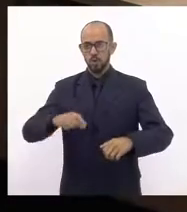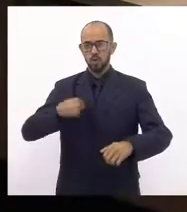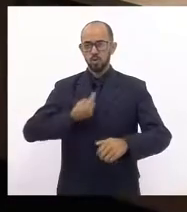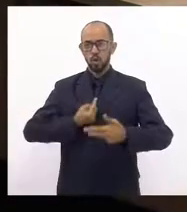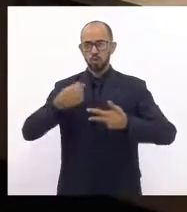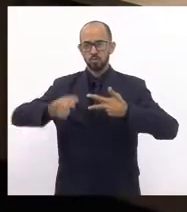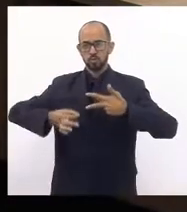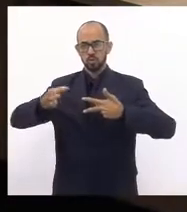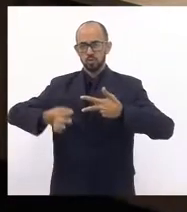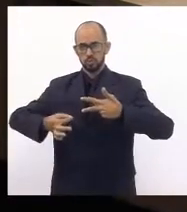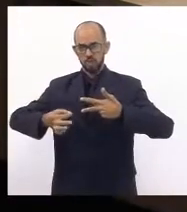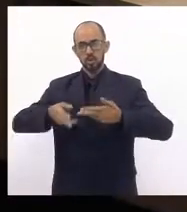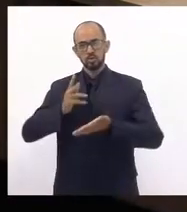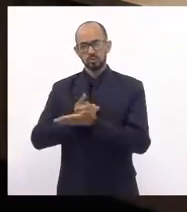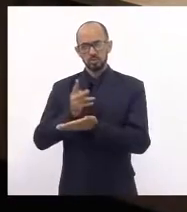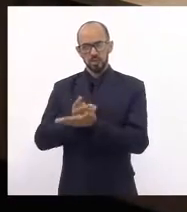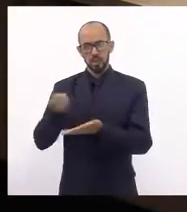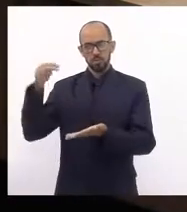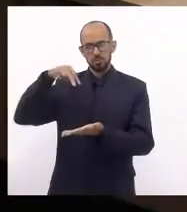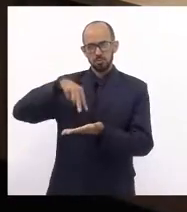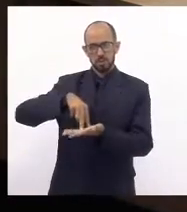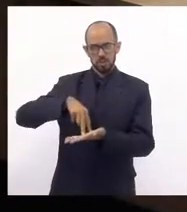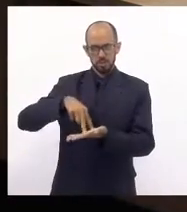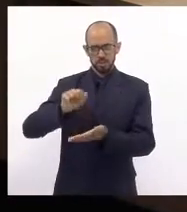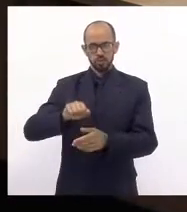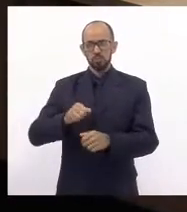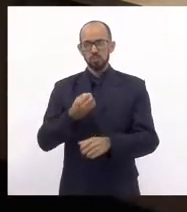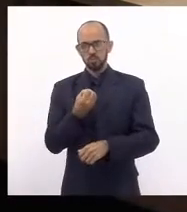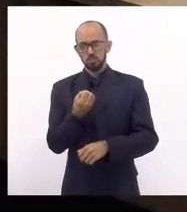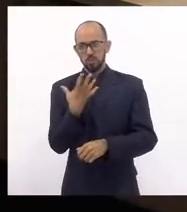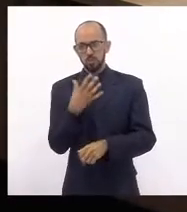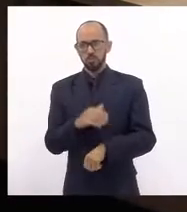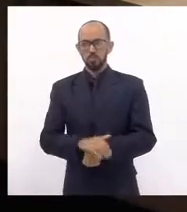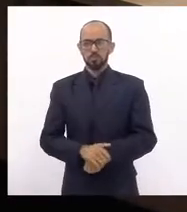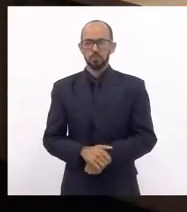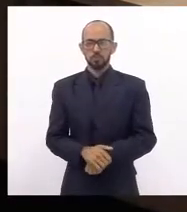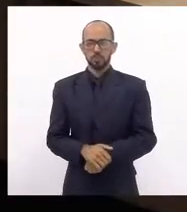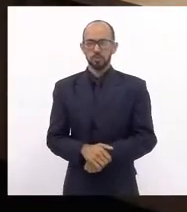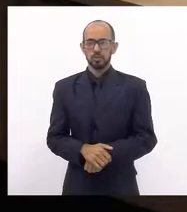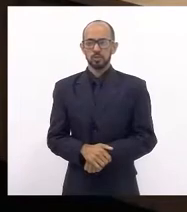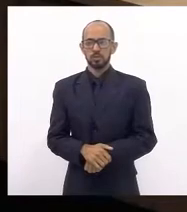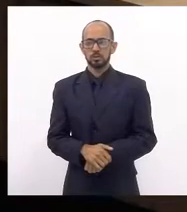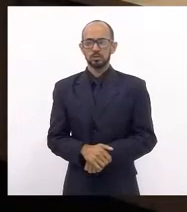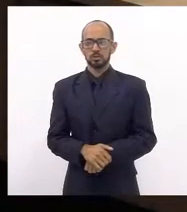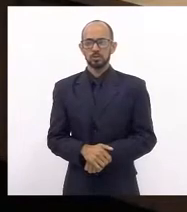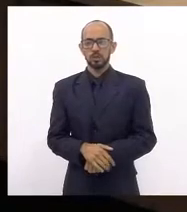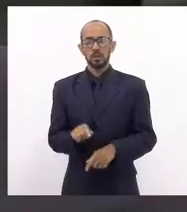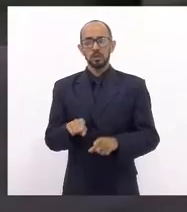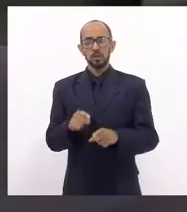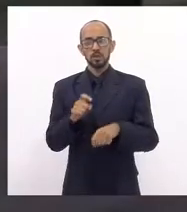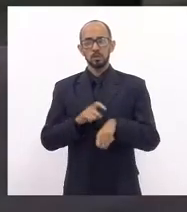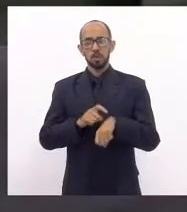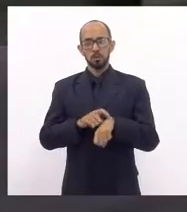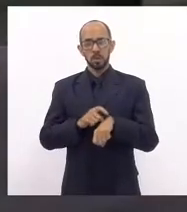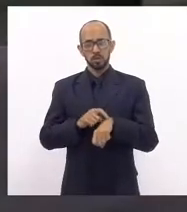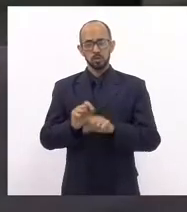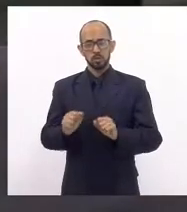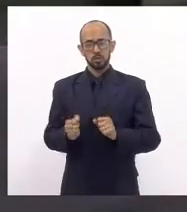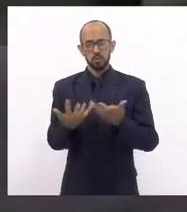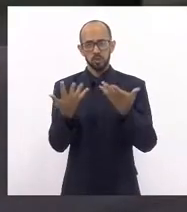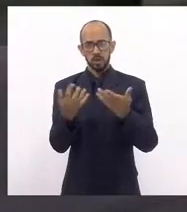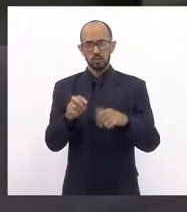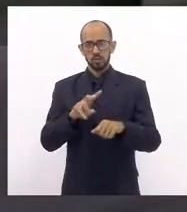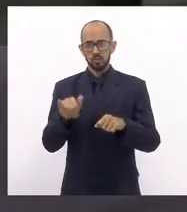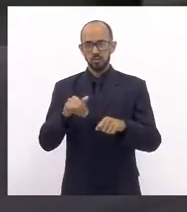também, sempre presente, muito honroso. E a gente não pode... E no decorrer da solenidade, a gente vai